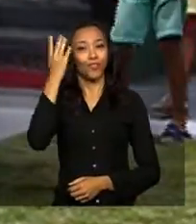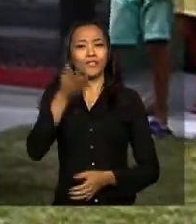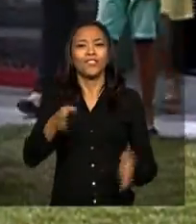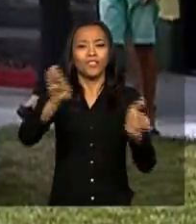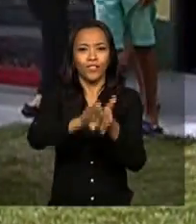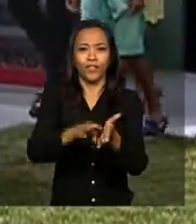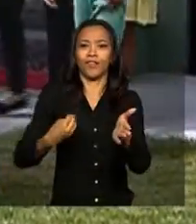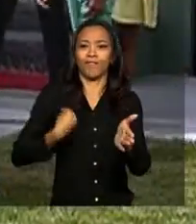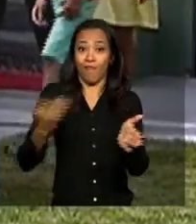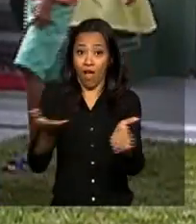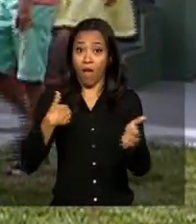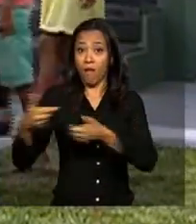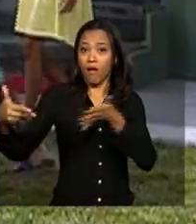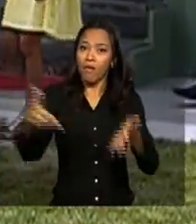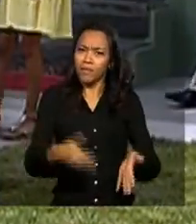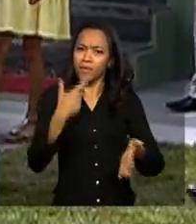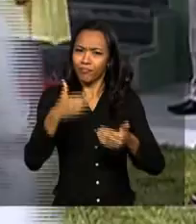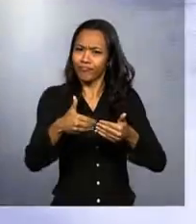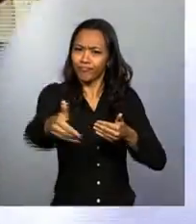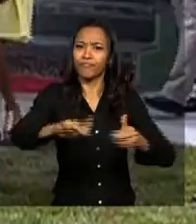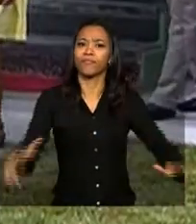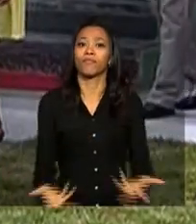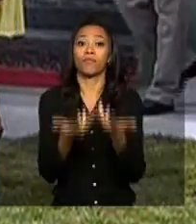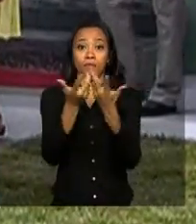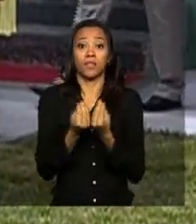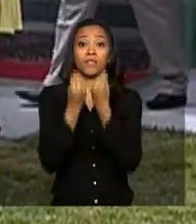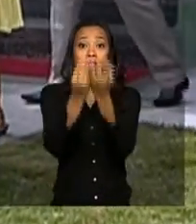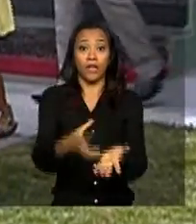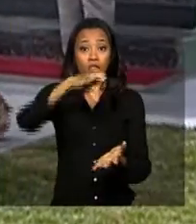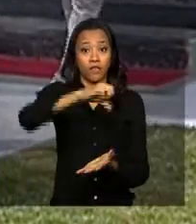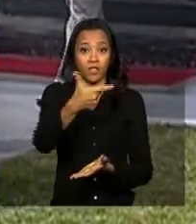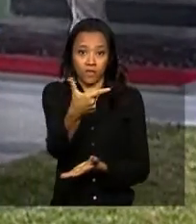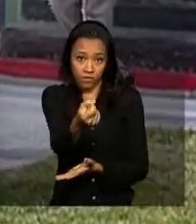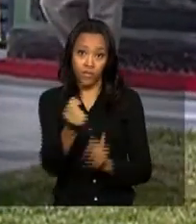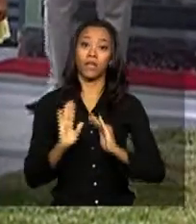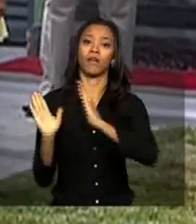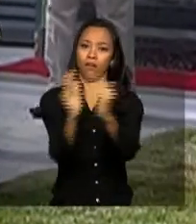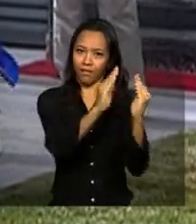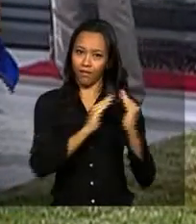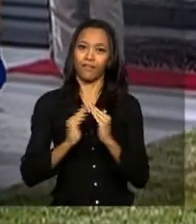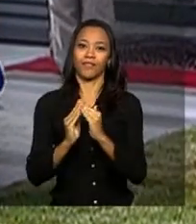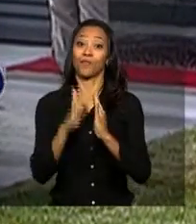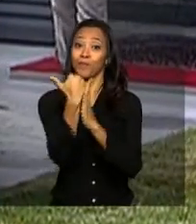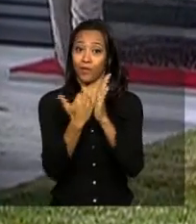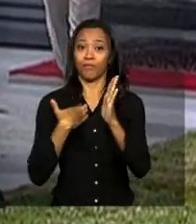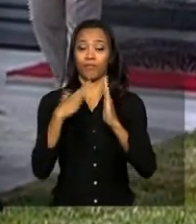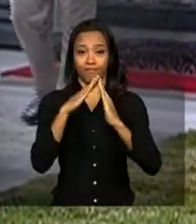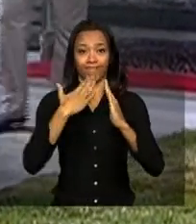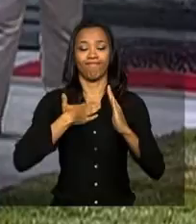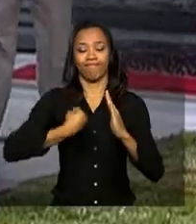chega nesse momento para participar logo mais da cerimônia de entrega de 920 unidades habitacionais do programa